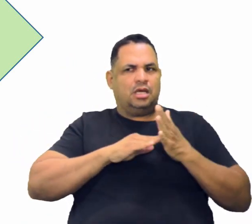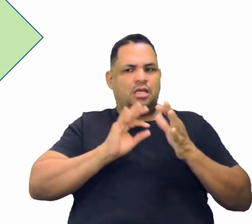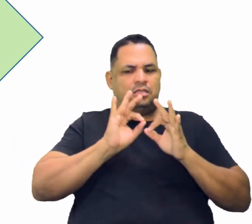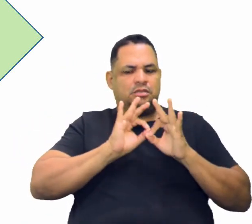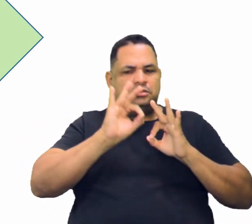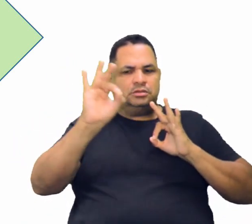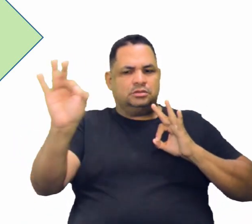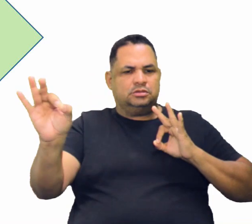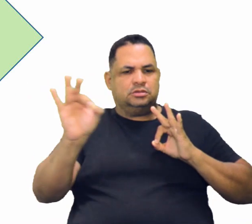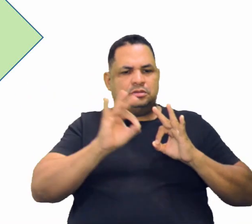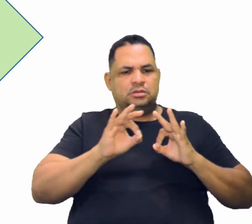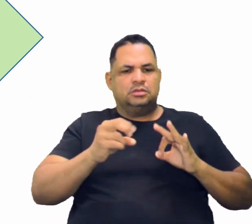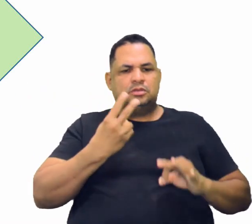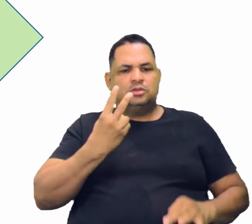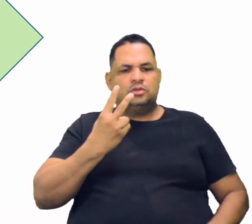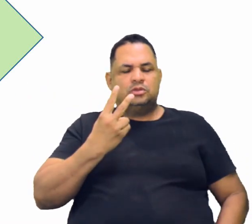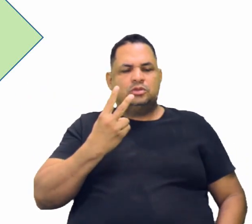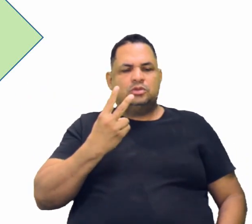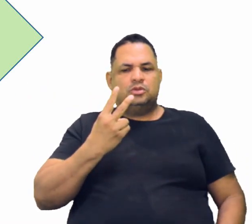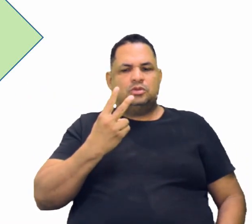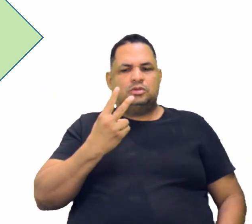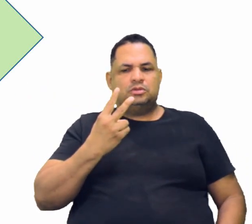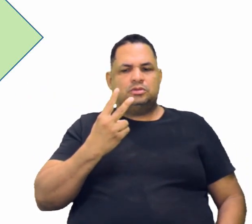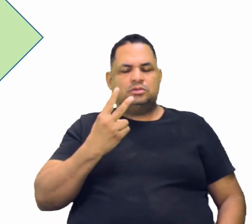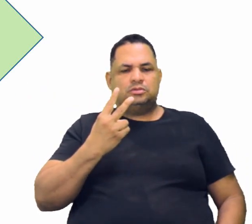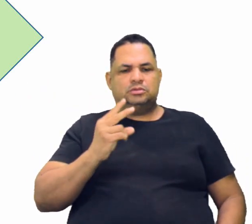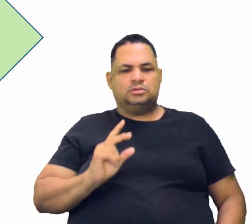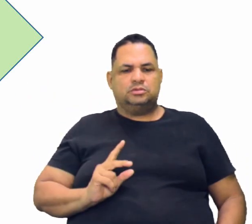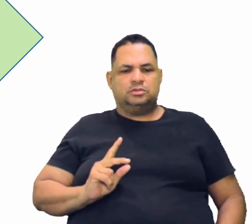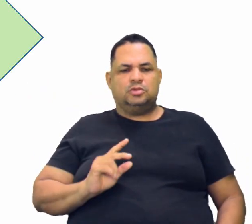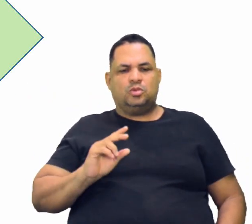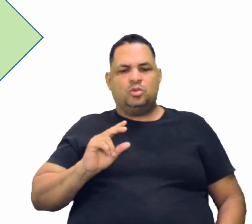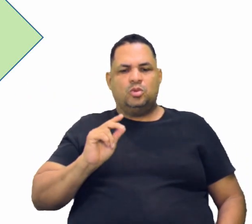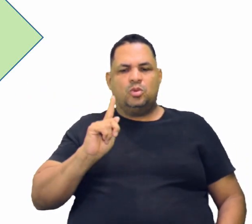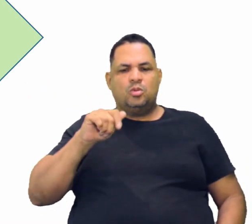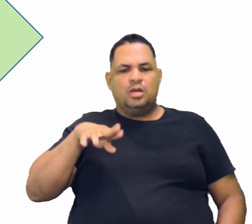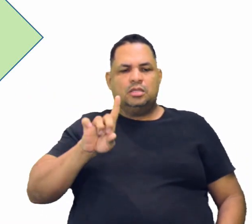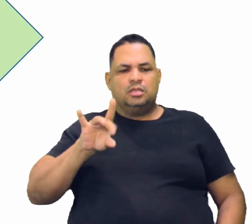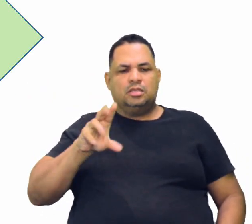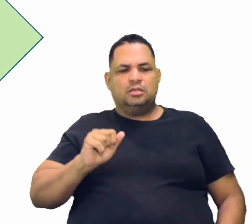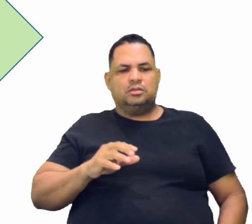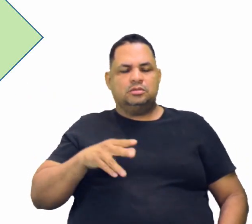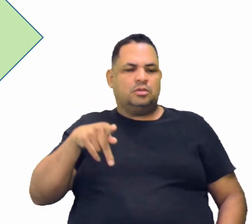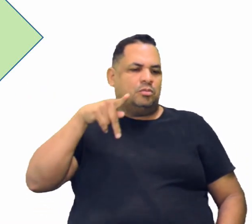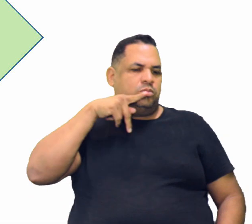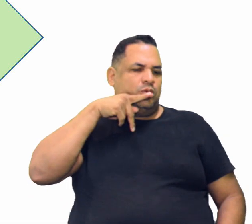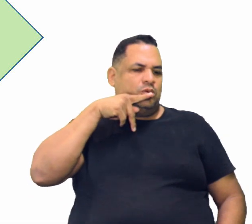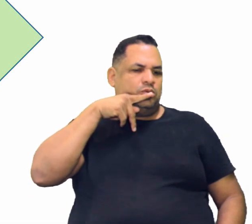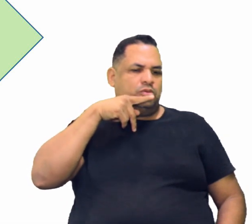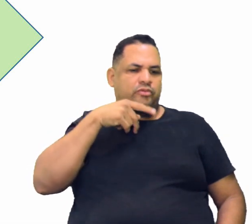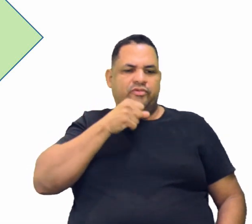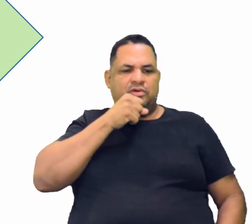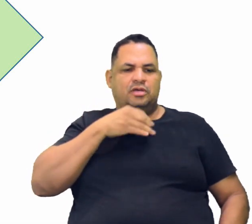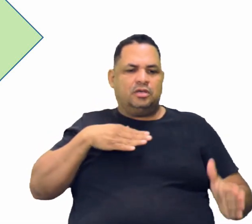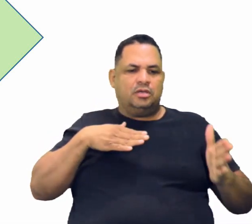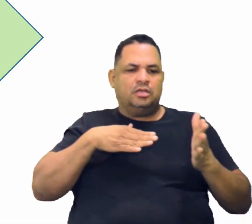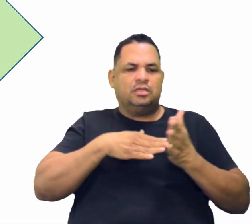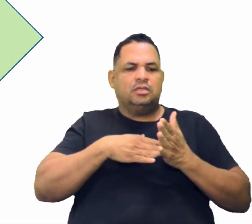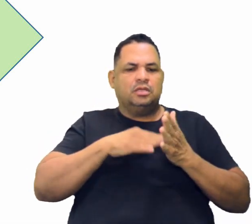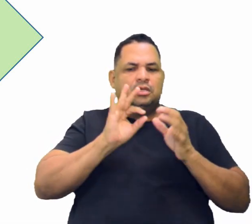são 2 quarteirões. Olha só o numeral. De Porto Velho a Ariquemes são, olha aqui, ó,